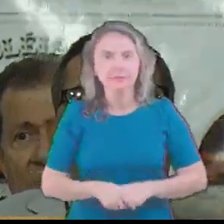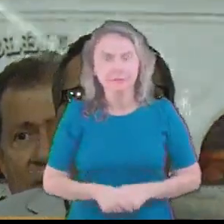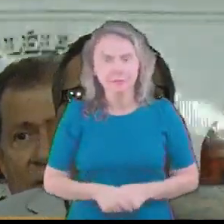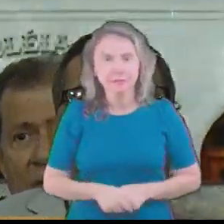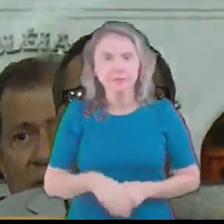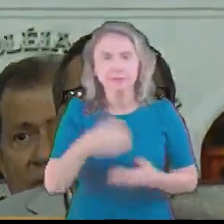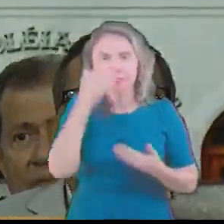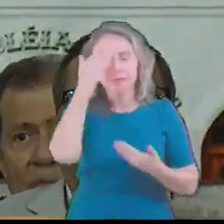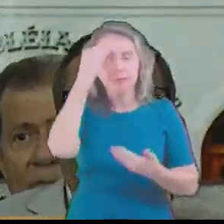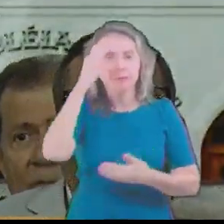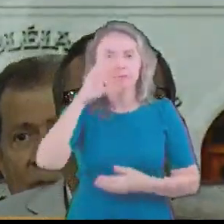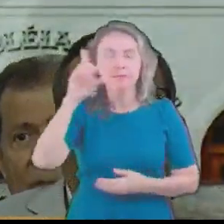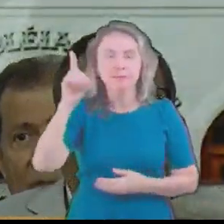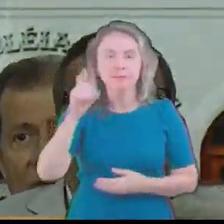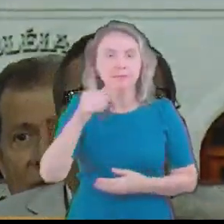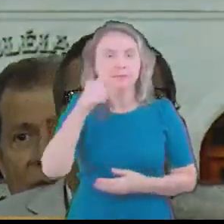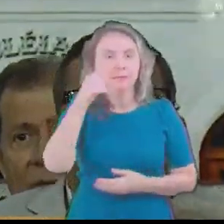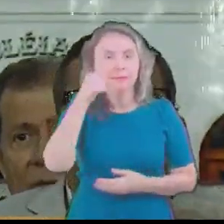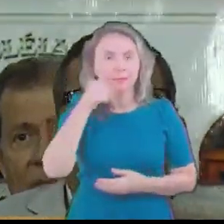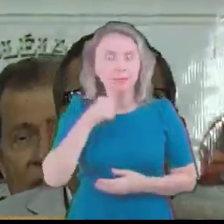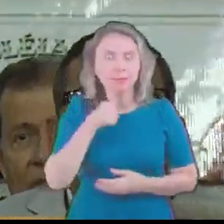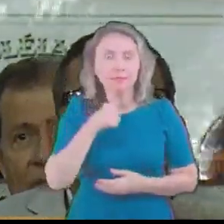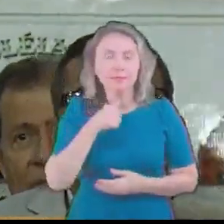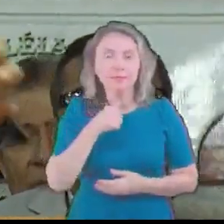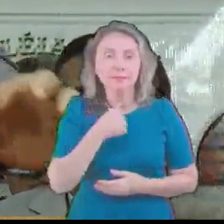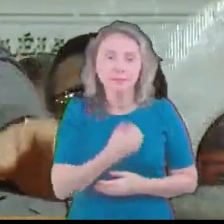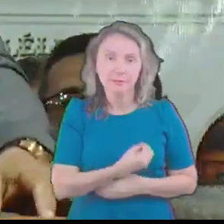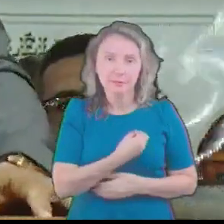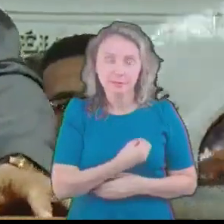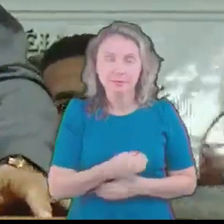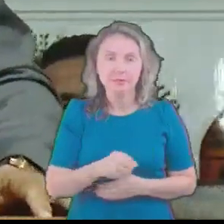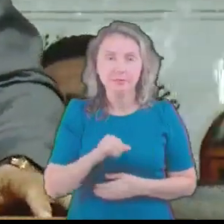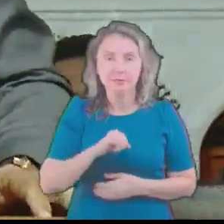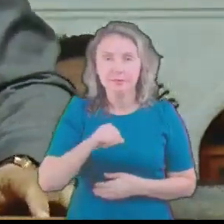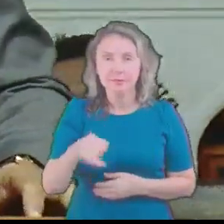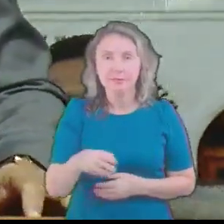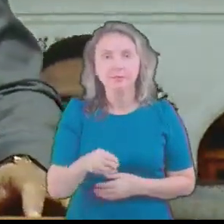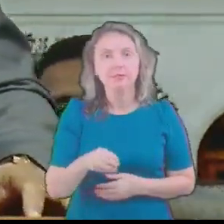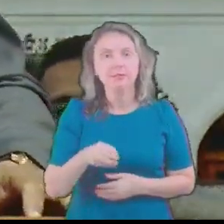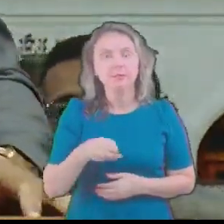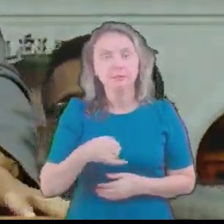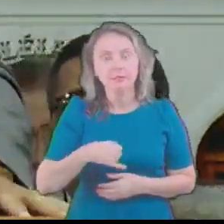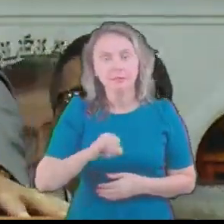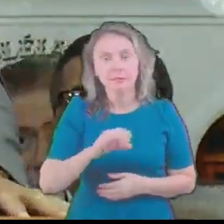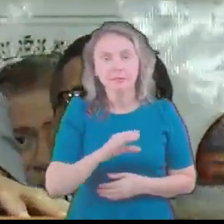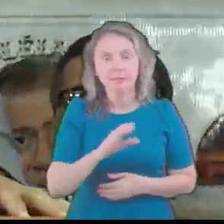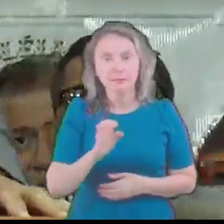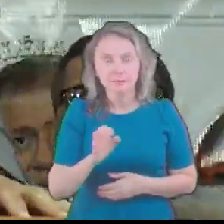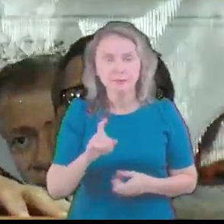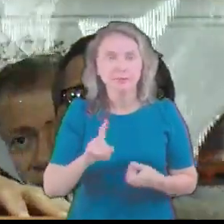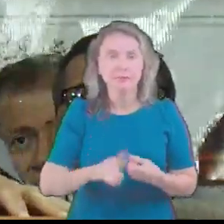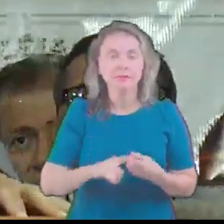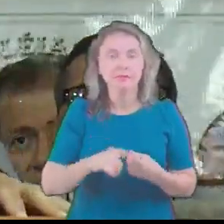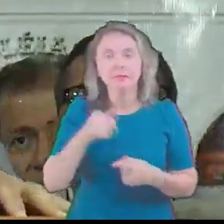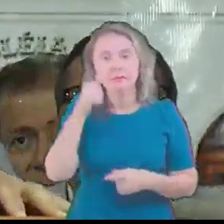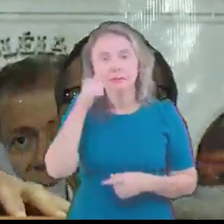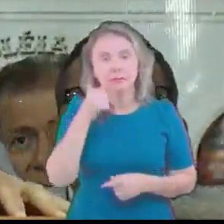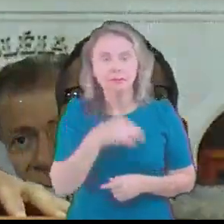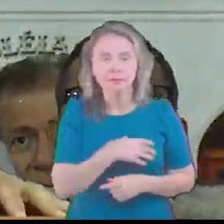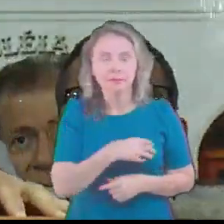Agradecer a Deus pela vida da irmã Joyce, que por fim teve a sua filha.